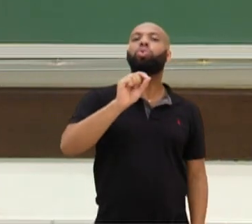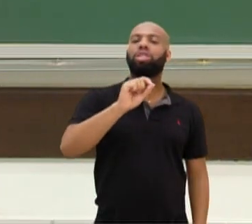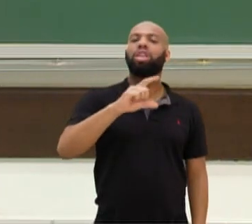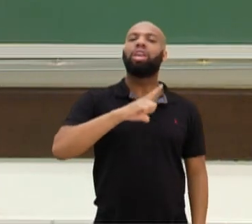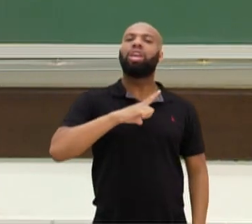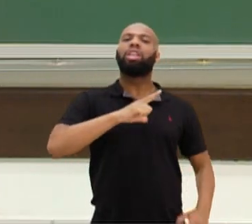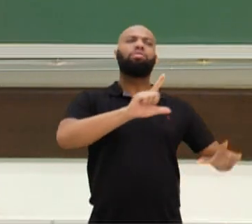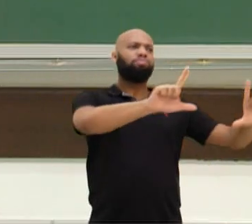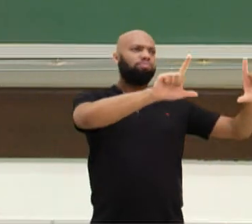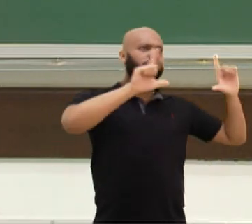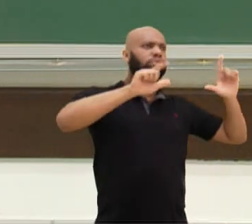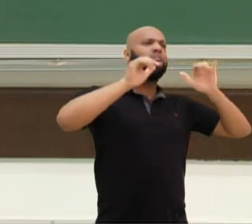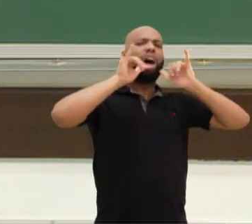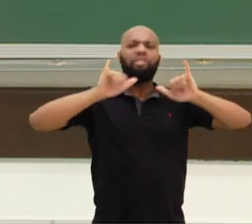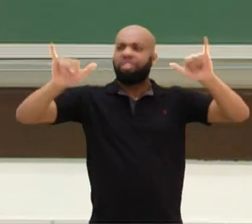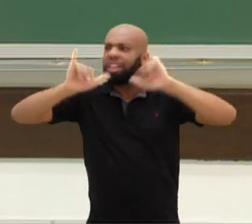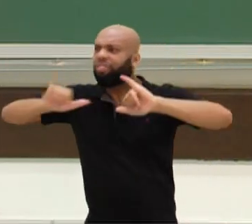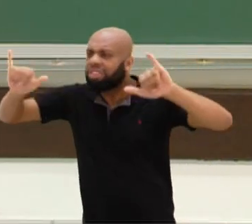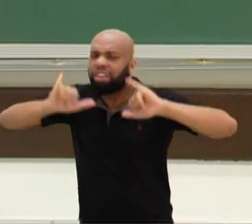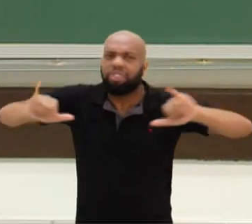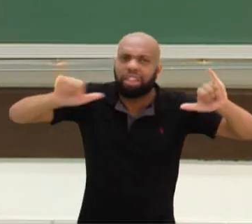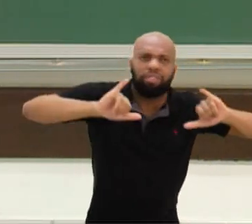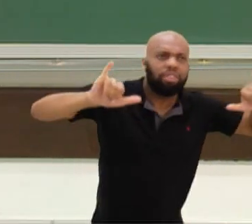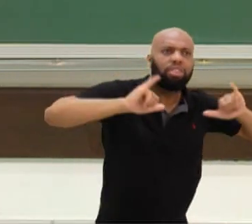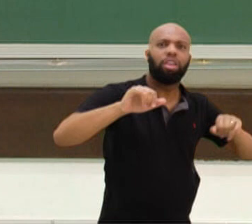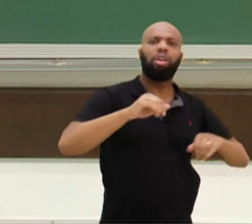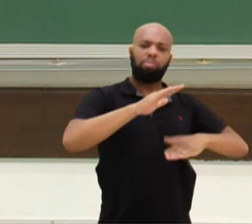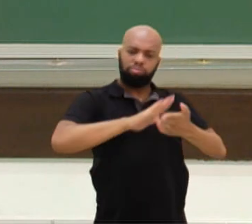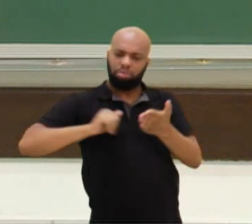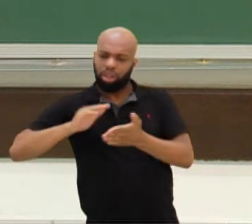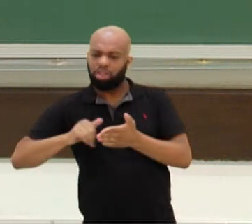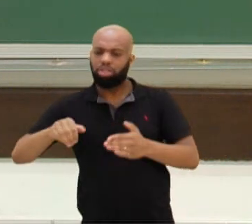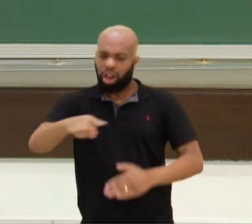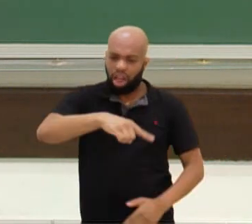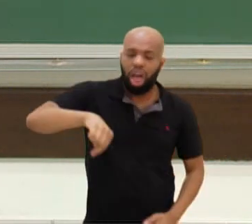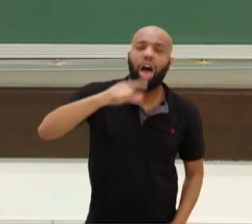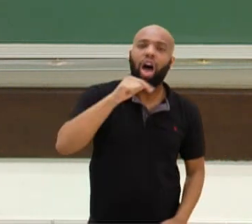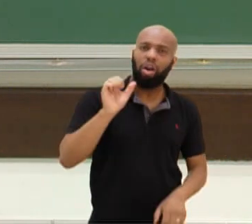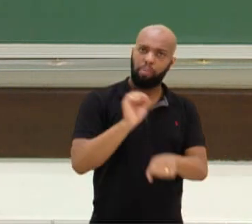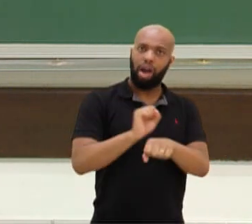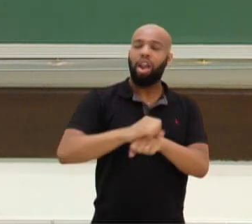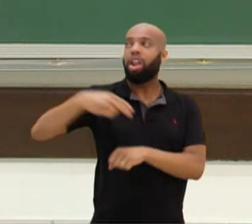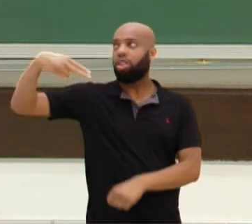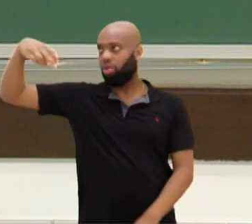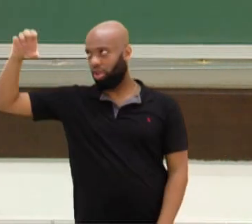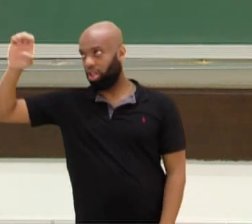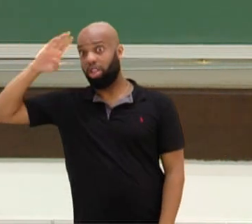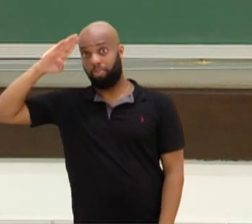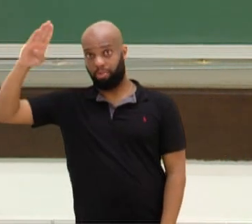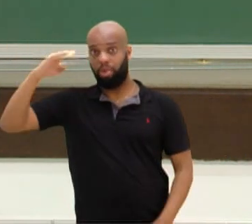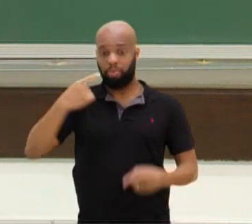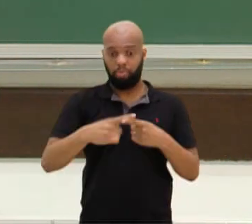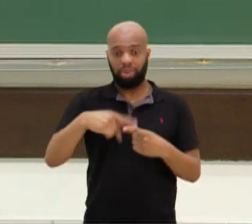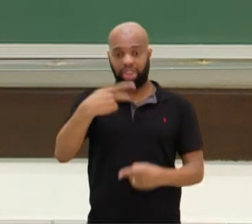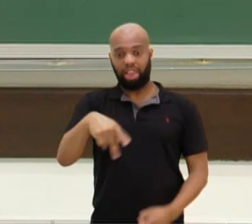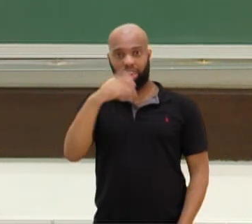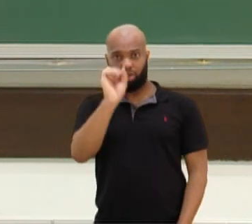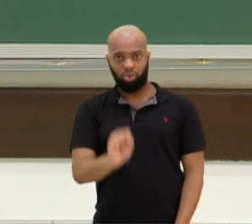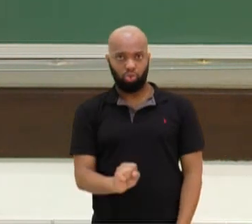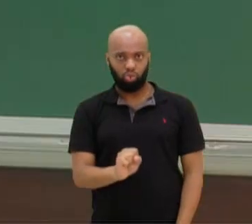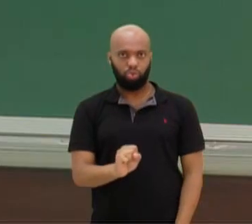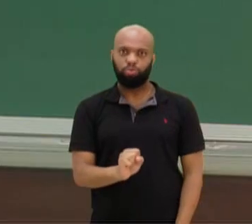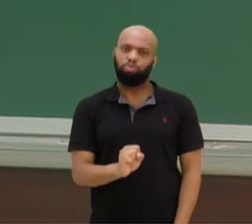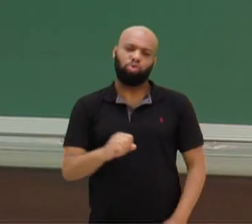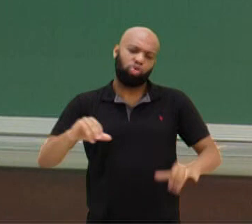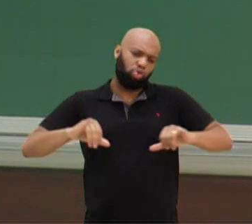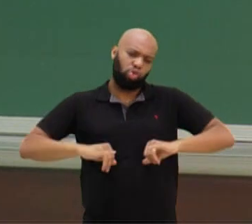feitas campanhas, né, de conscientização, de eliminação de focos do mosquito, na região Nordeste principalmente, porque aqui no Sul a gente quase não sofreu